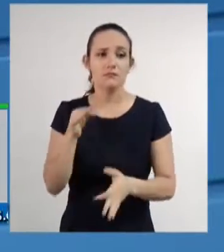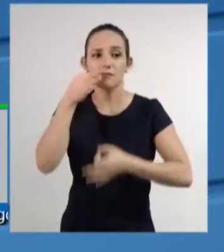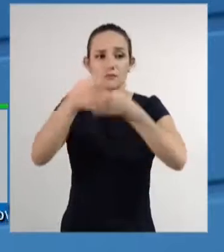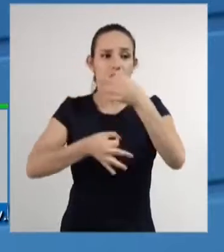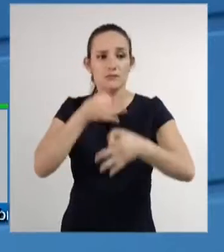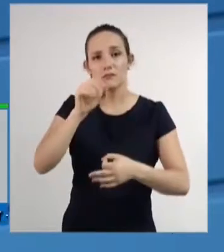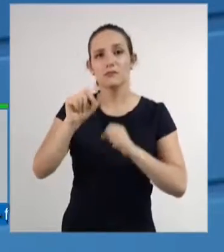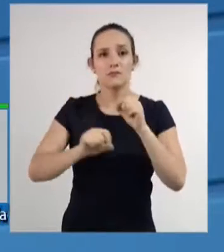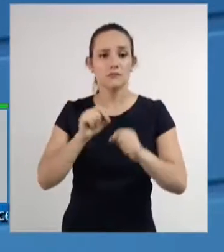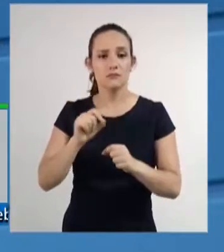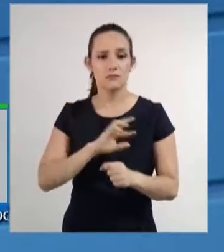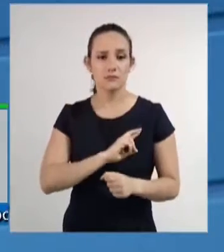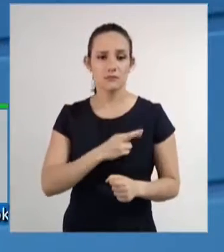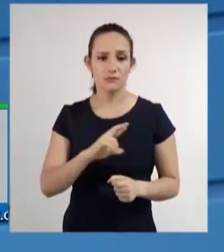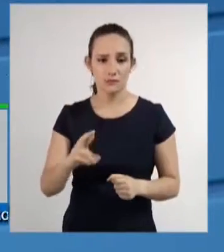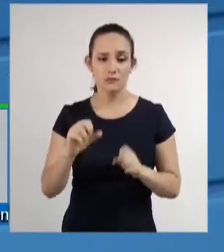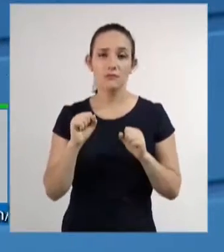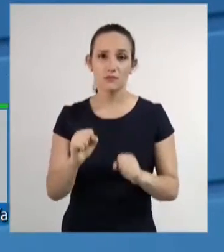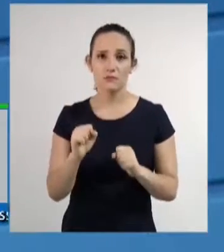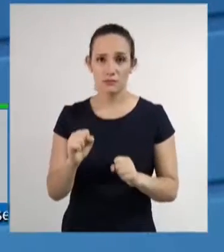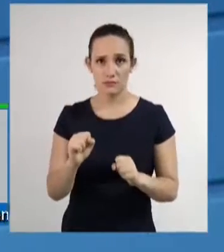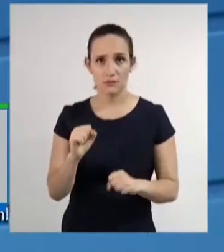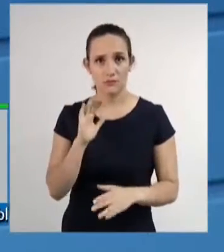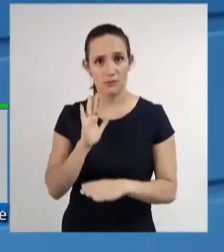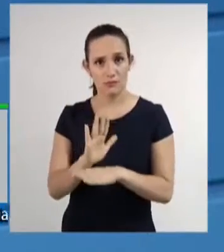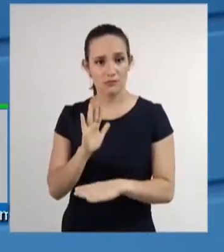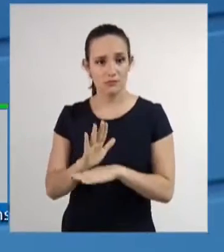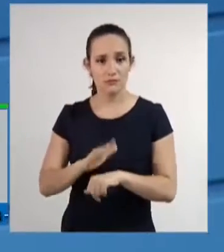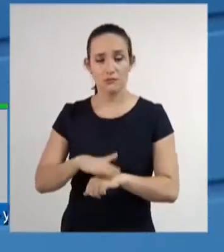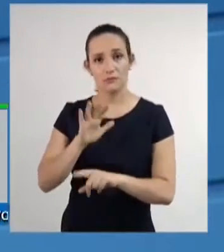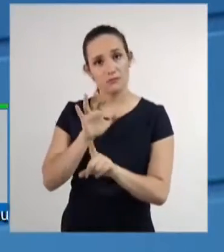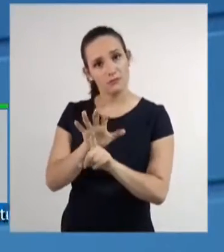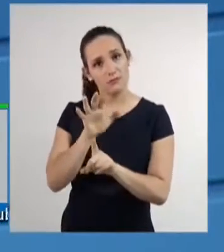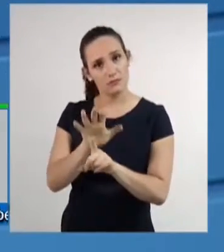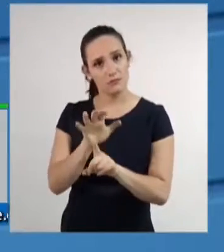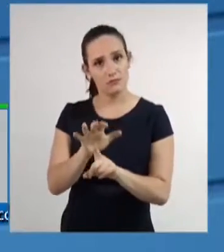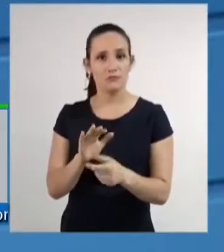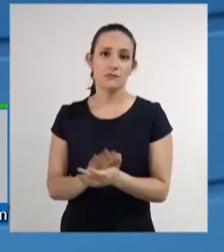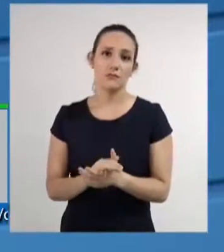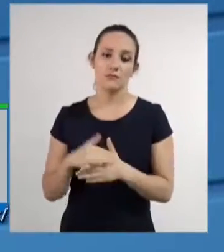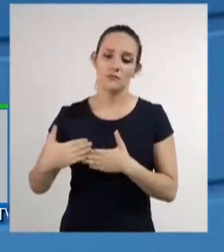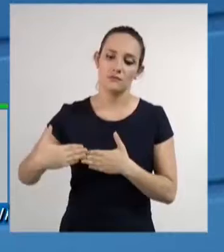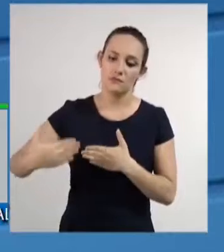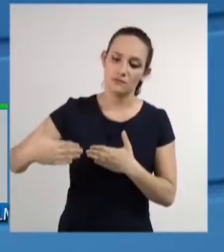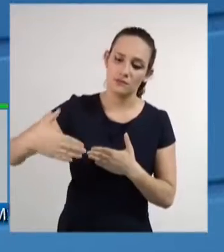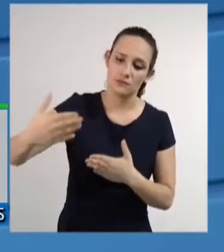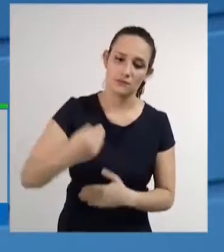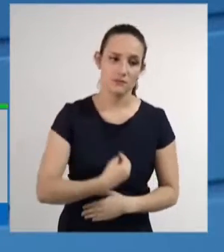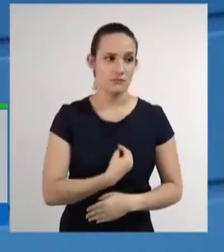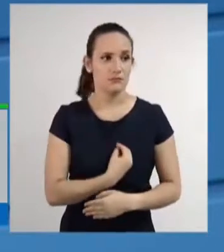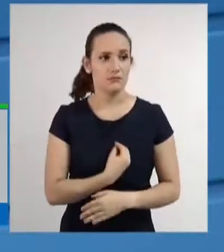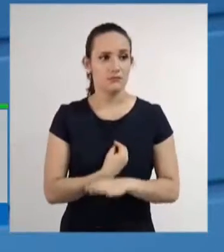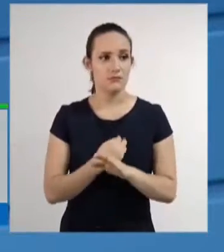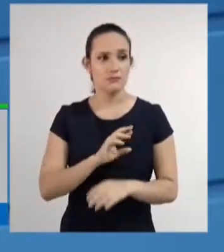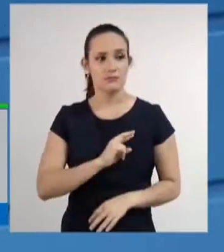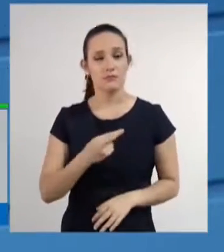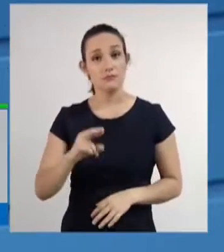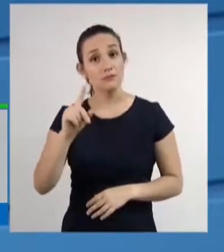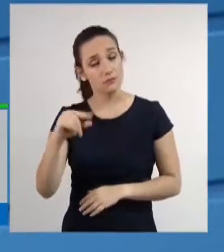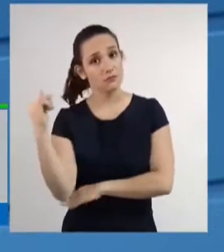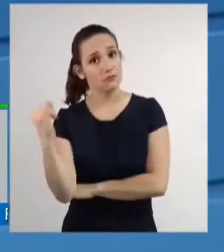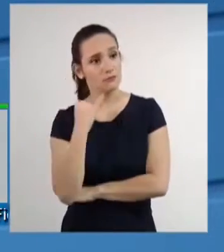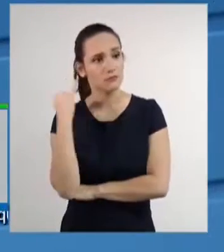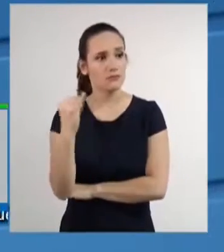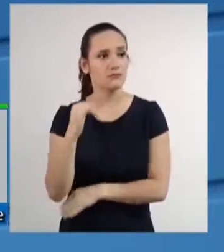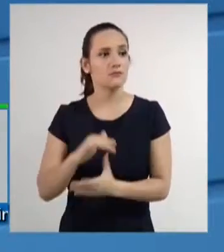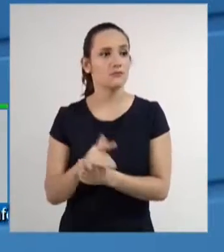sugerido que a religião pode conferir influências no curso da vida e que a religião pode ter